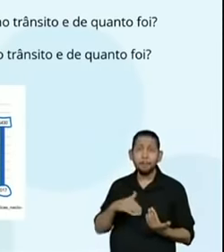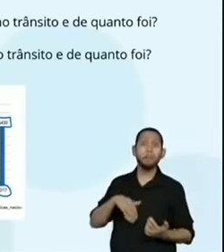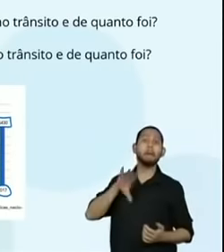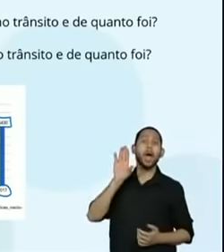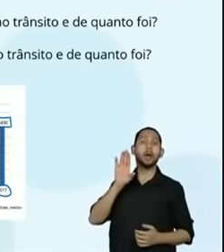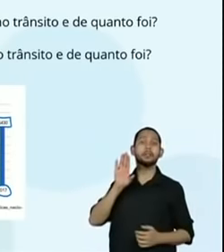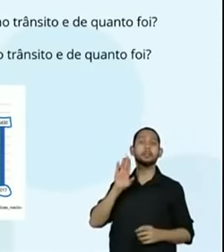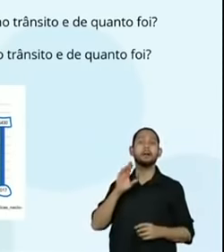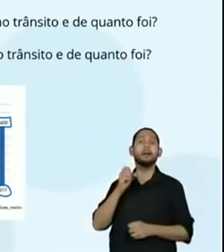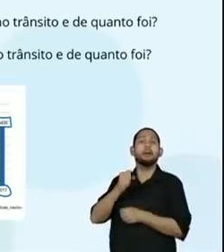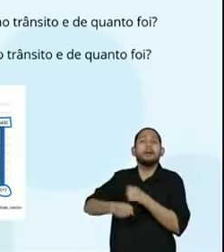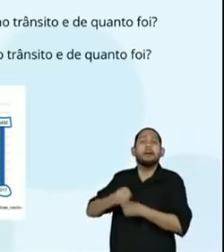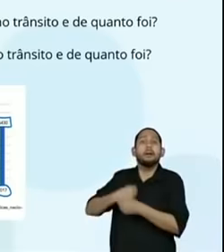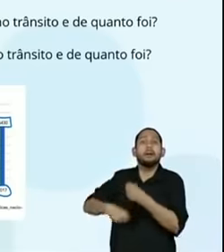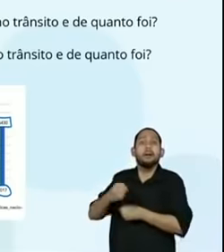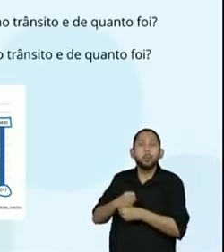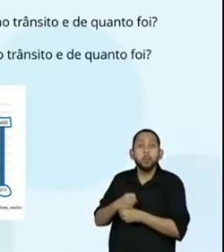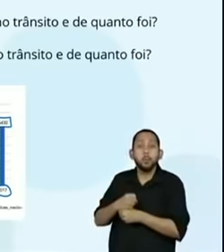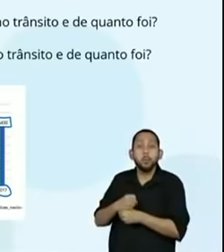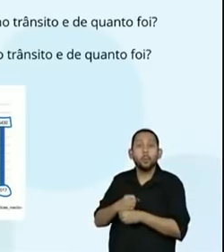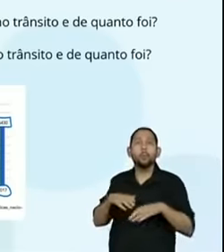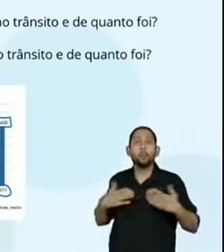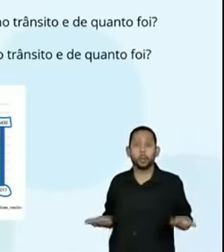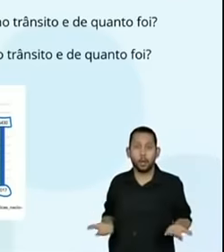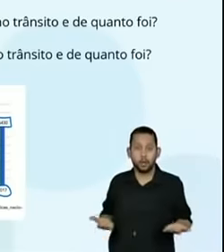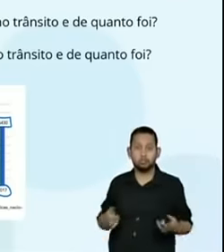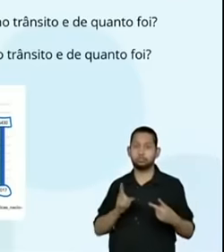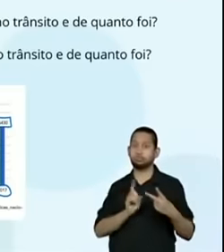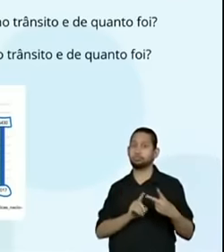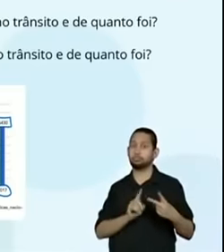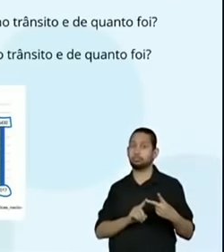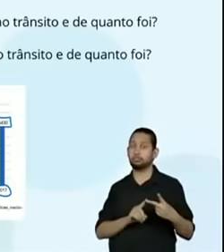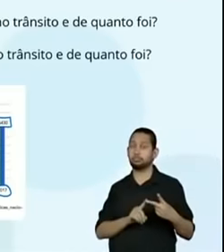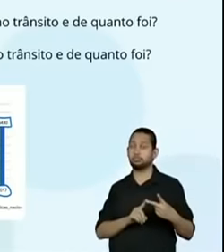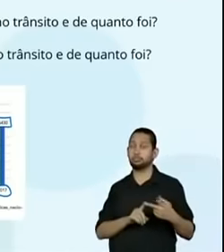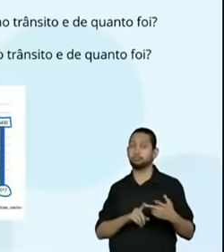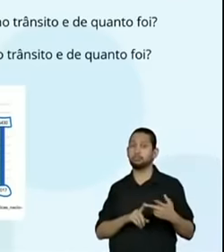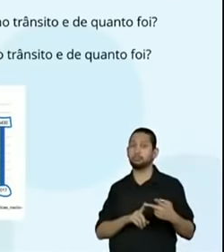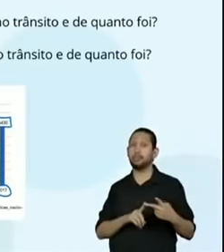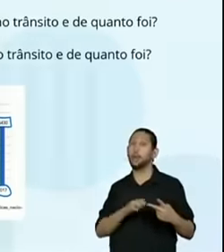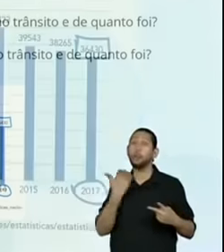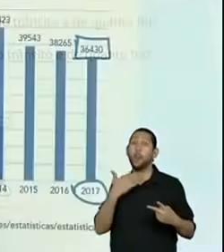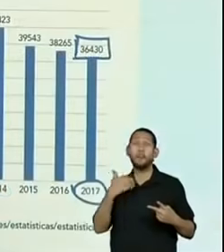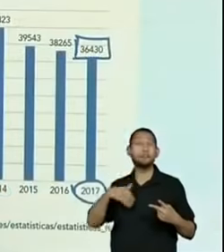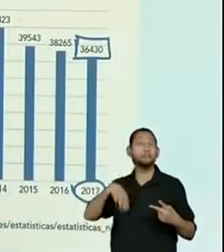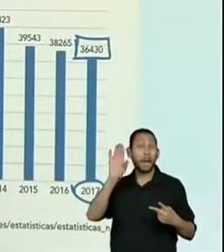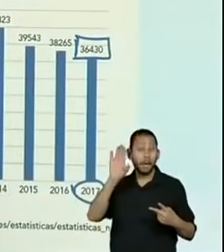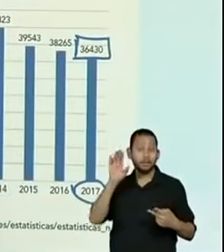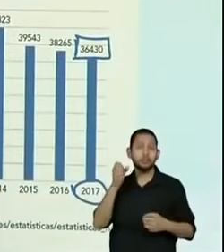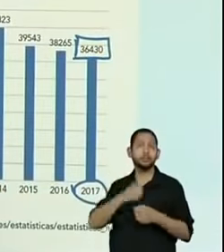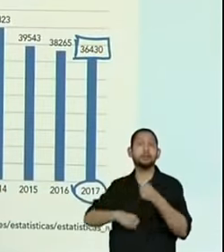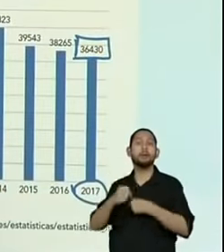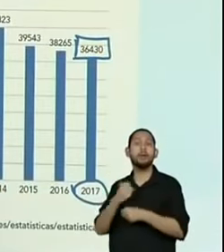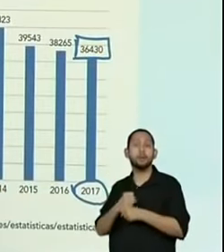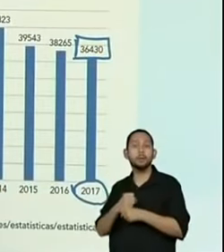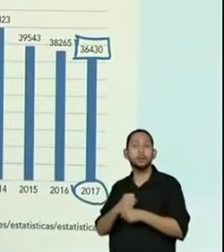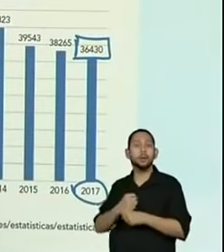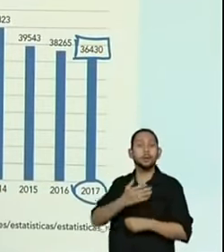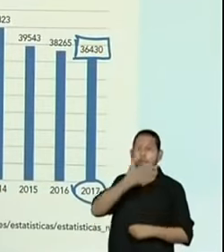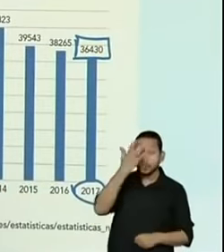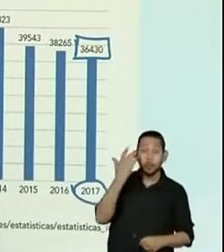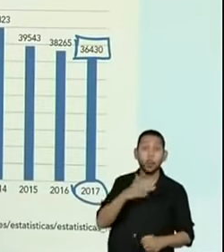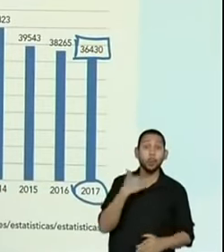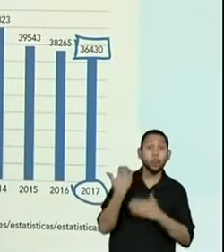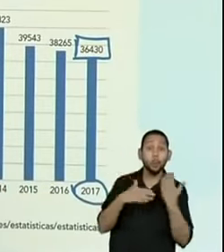maior número de mortes no trânsito? E quando foi? E aí? Agora é o maior e quando foi?